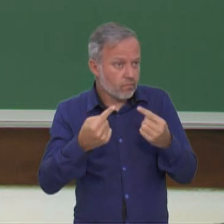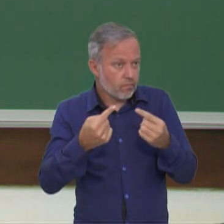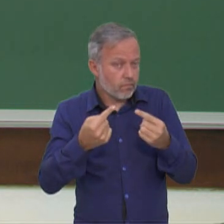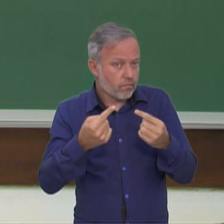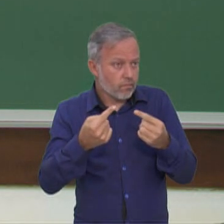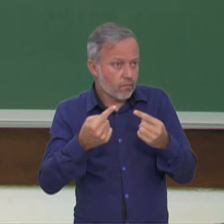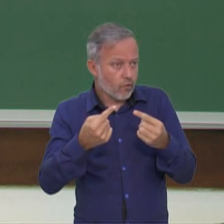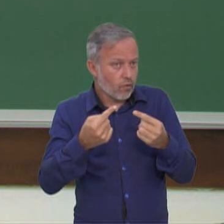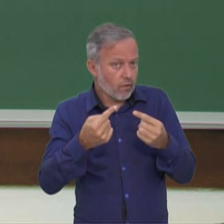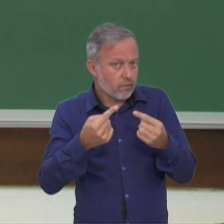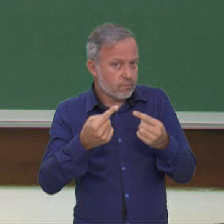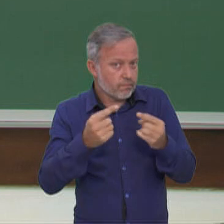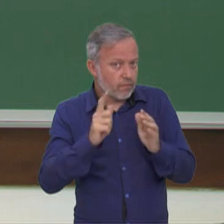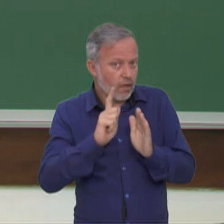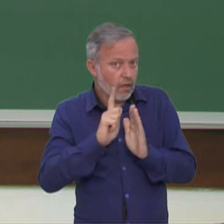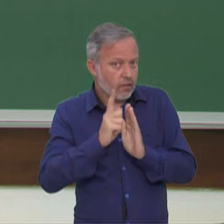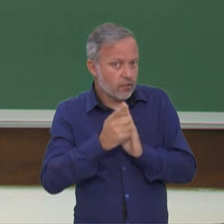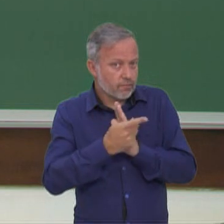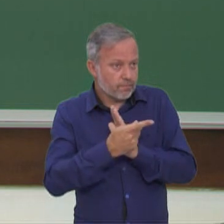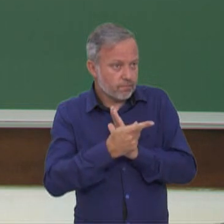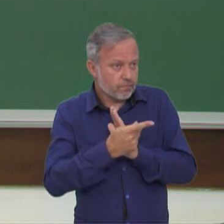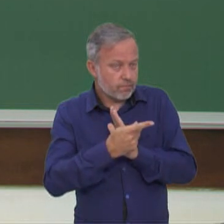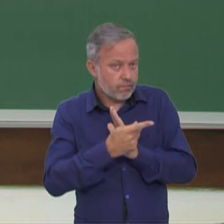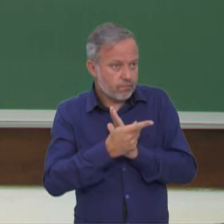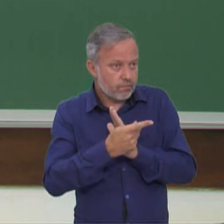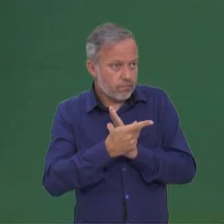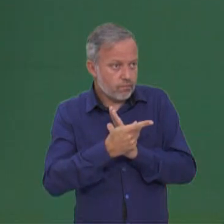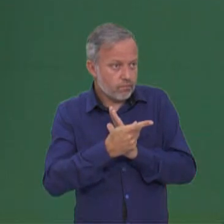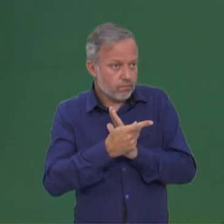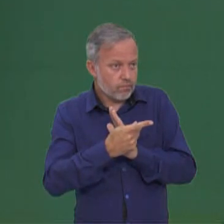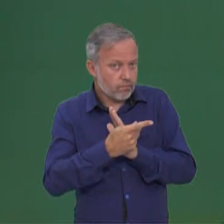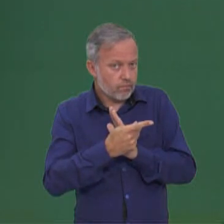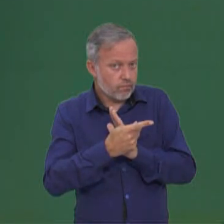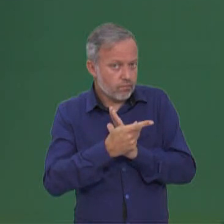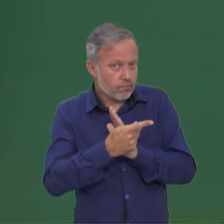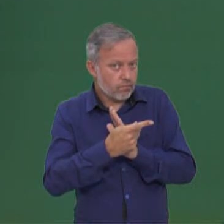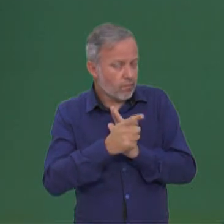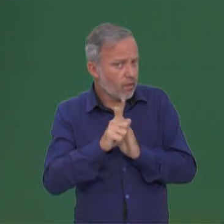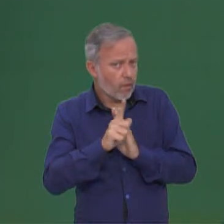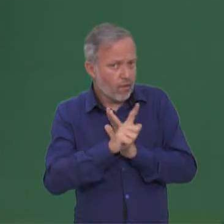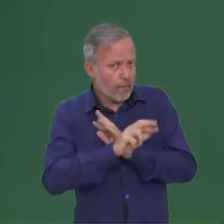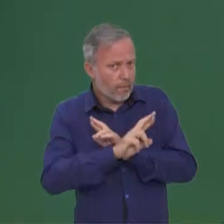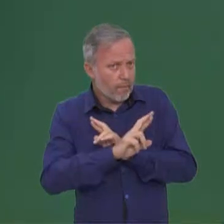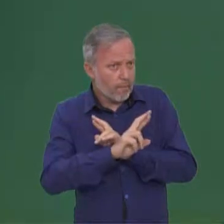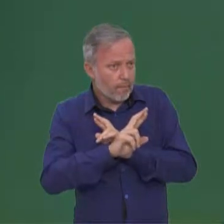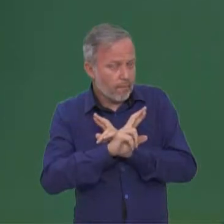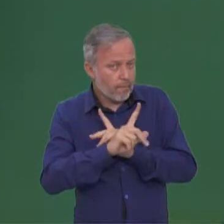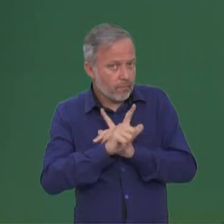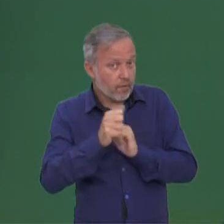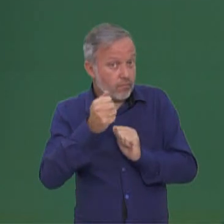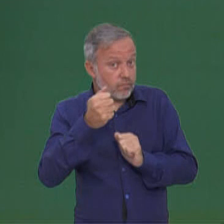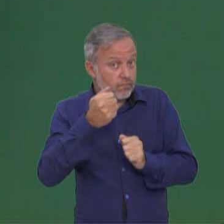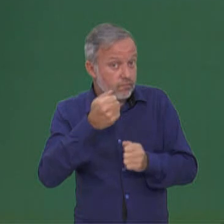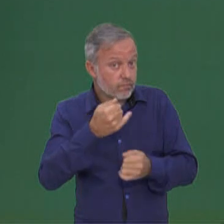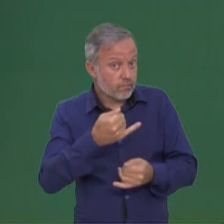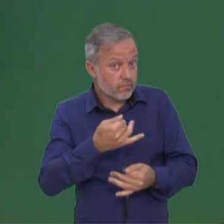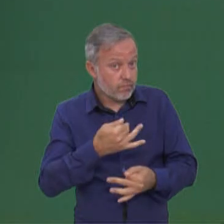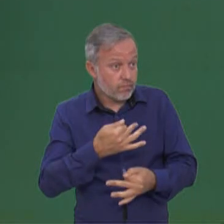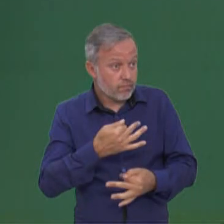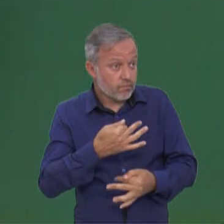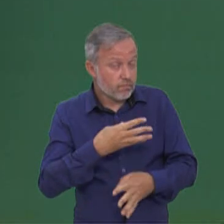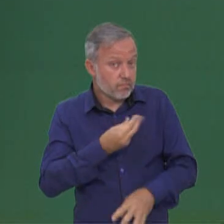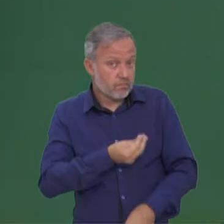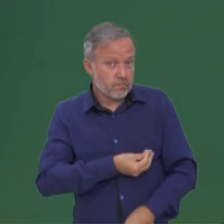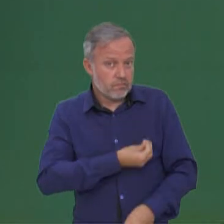o gênero aqui não é exatamente esse, né? Estamos falando sobre